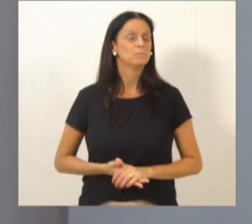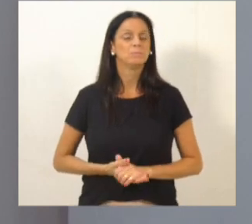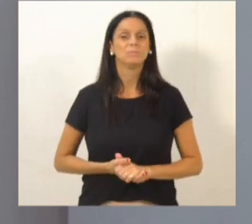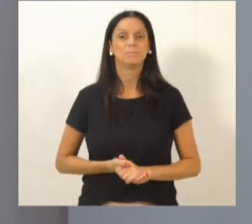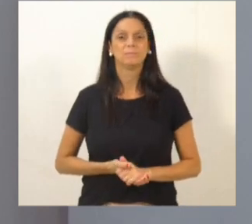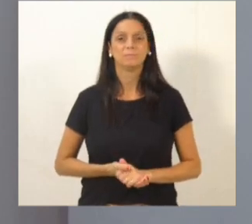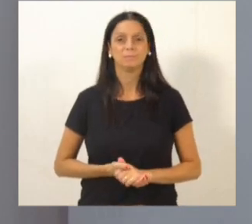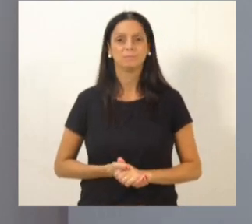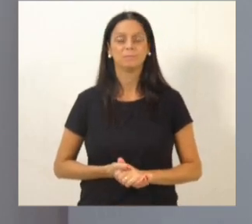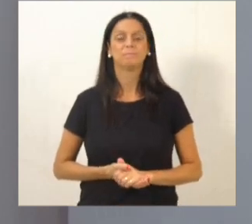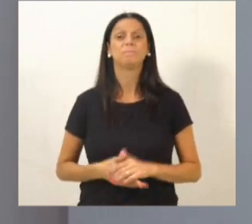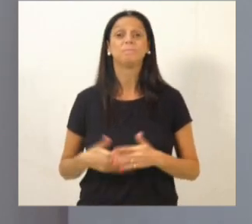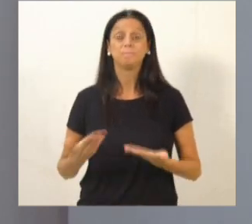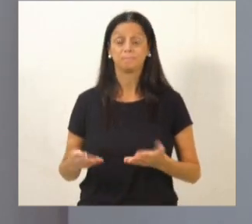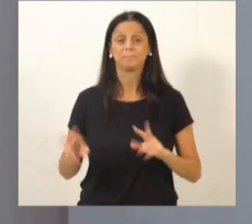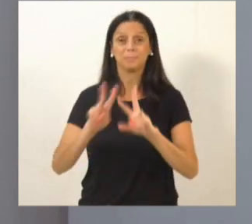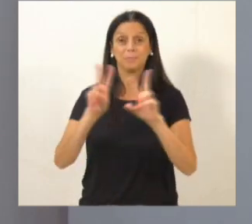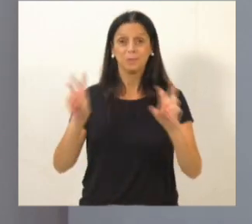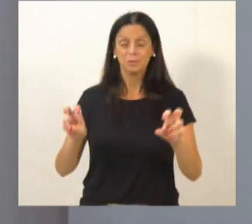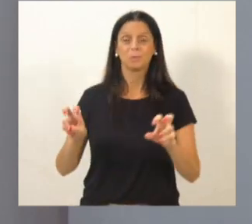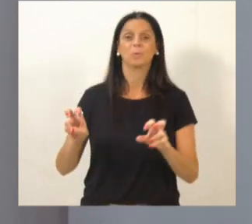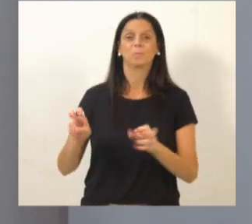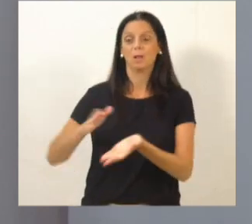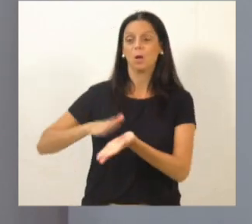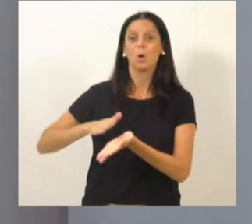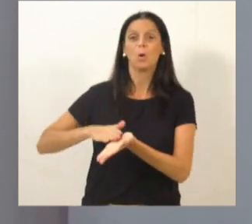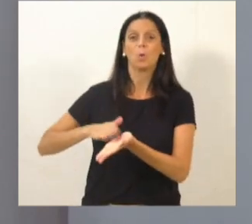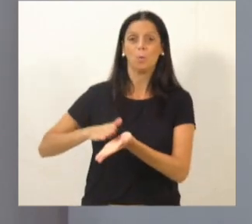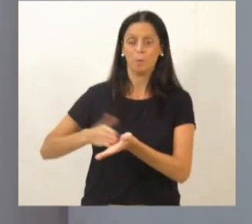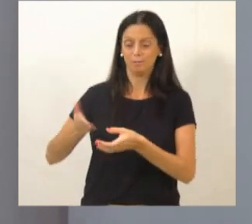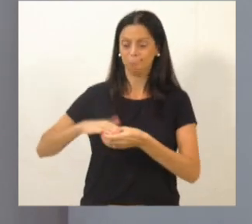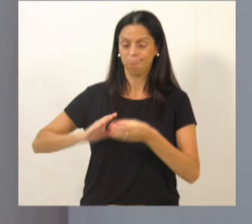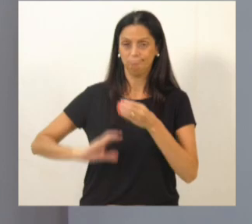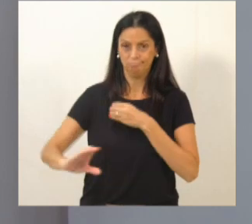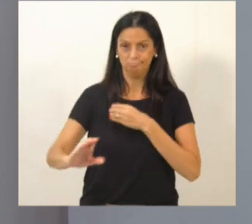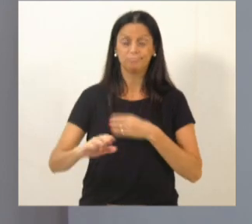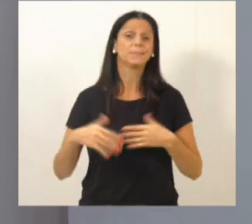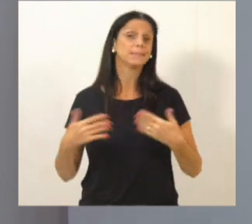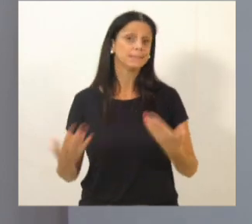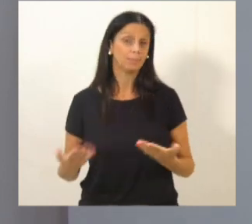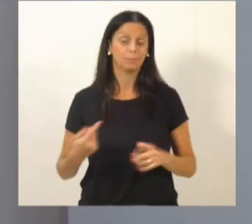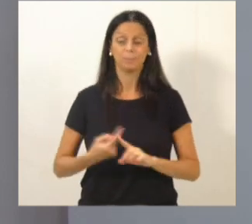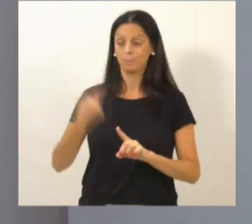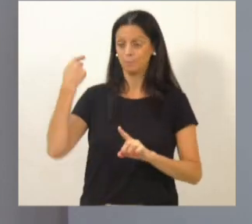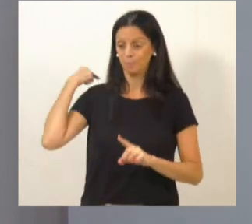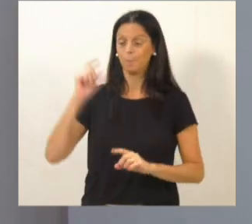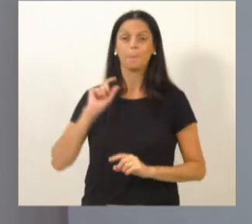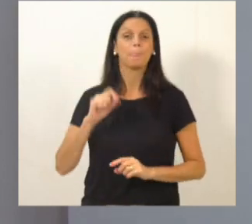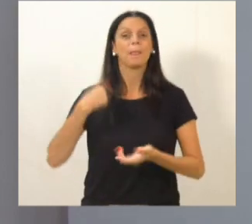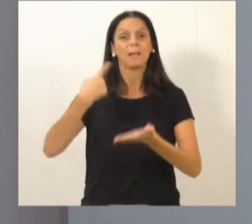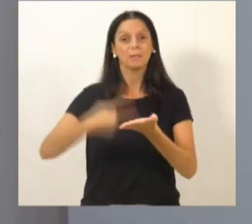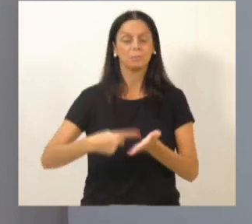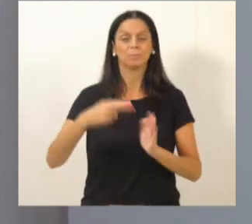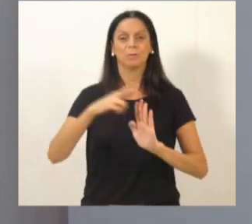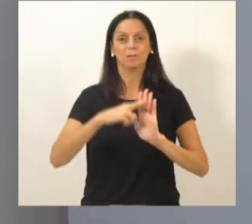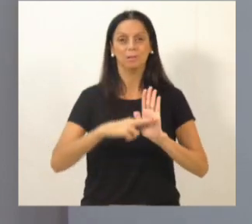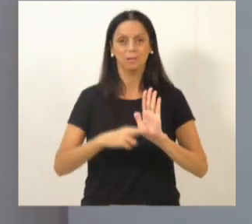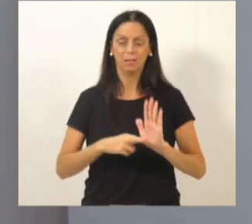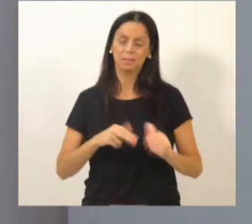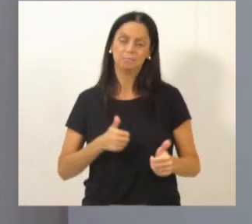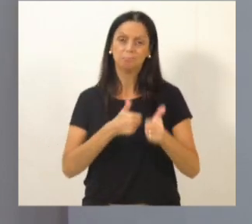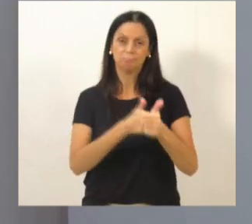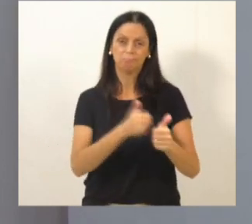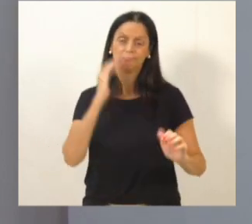A cobrança é o seguinte, por definição, e tem a regra, tem um regulamento para seguir,